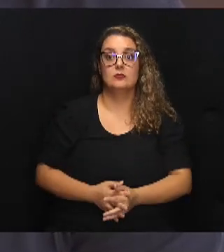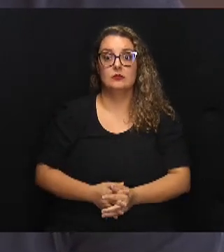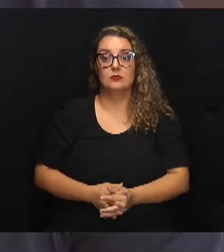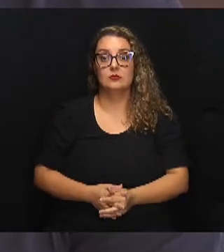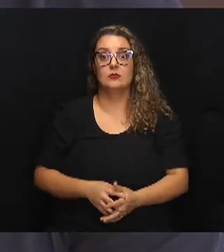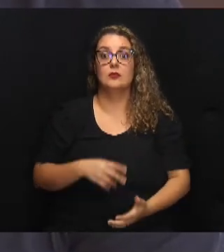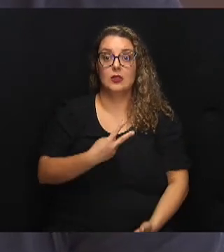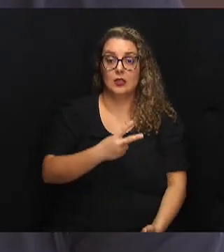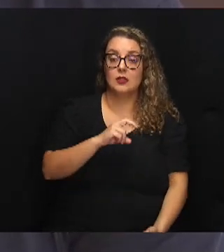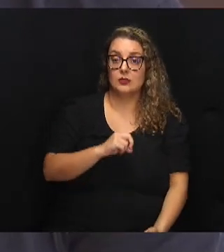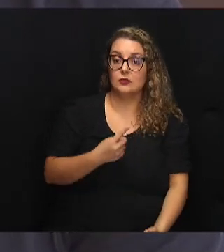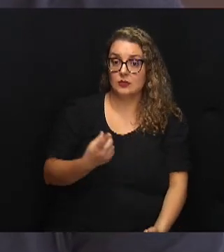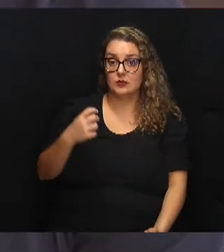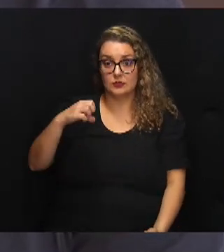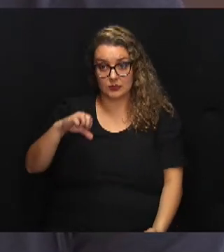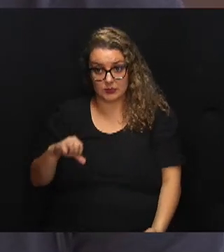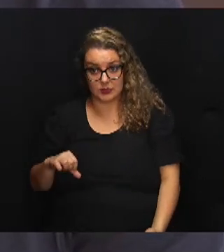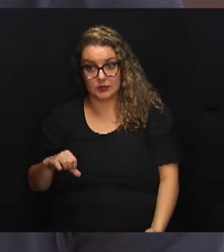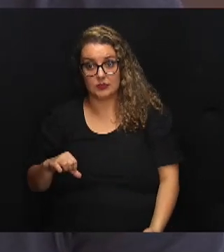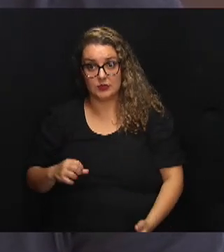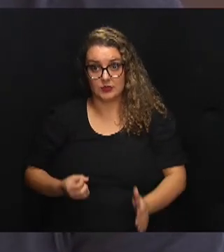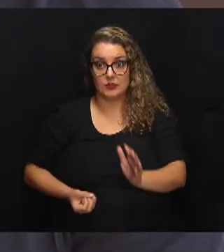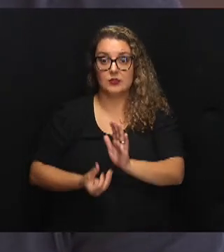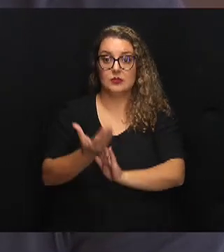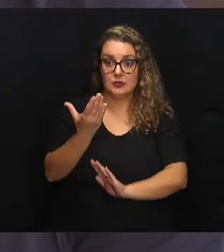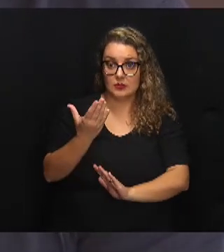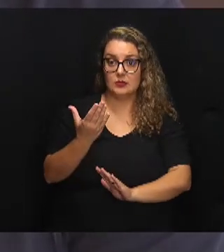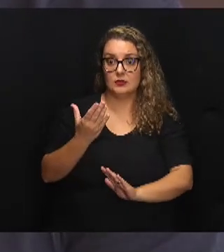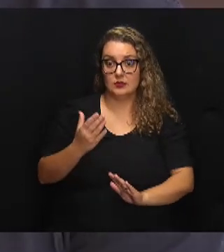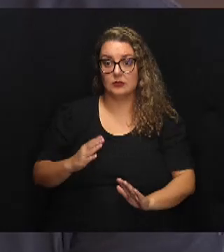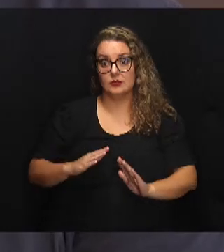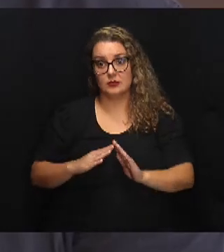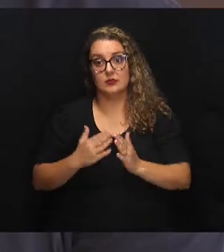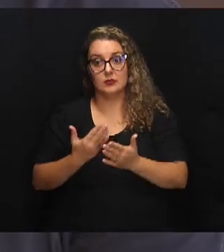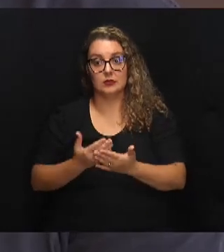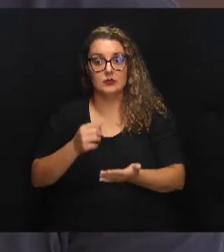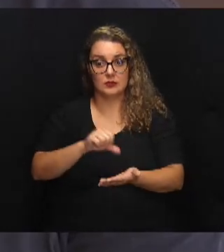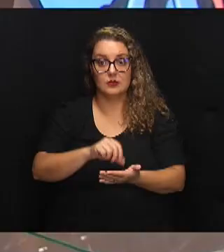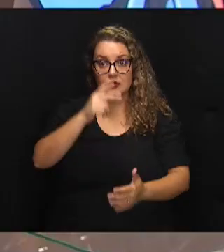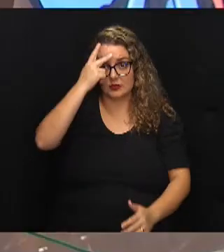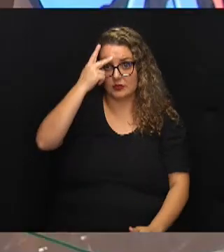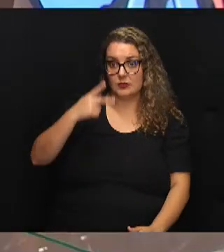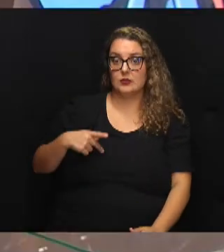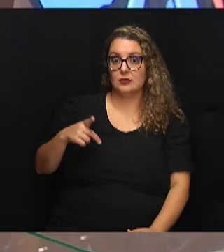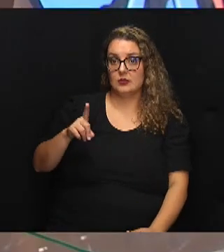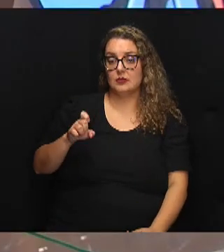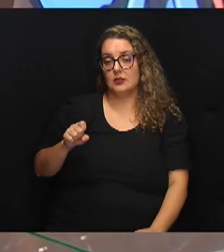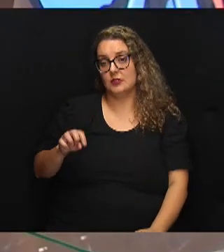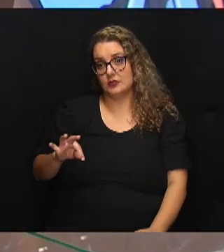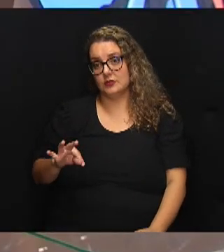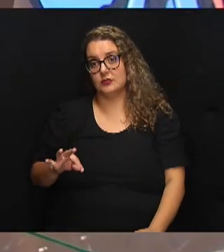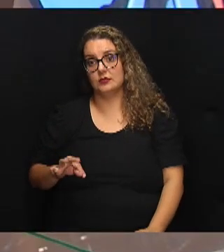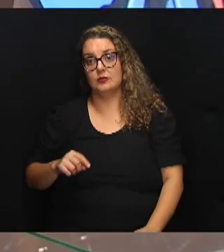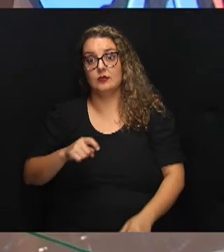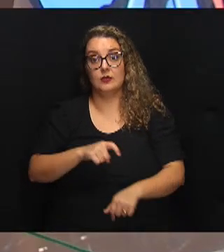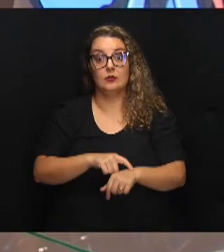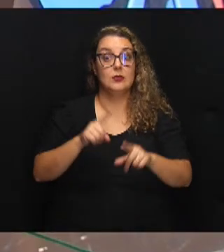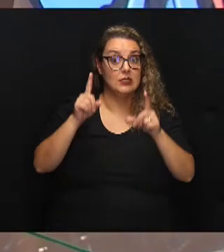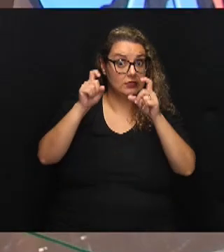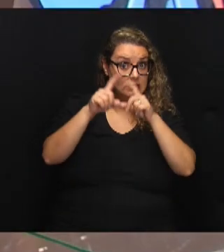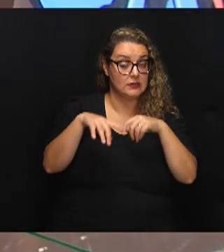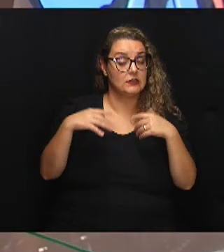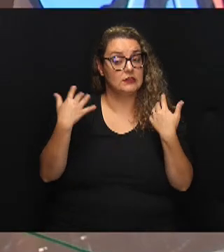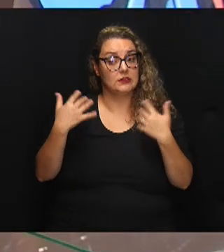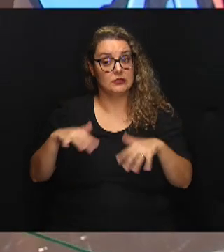em 2019 eu fundei a primeira unidade própria da Dash. Foi um período muito difícil,